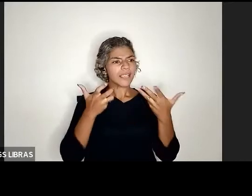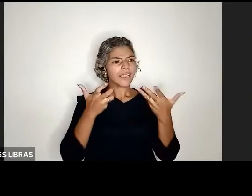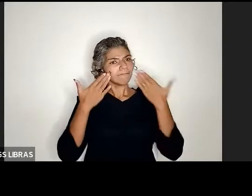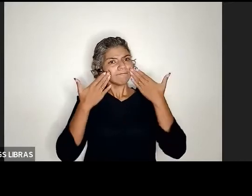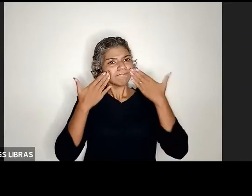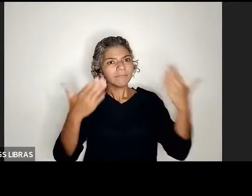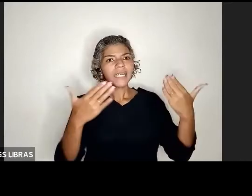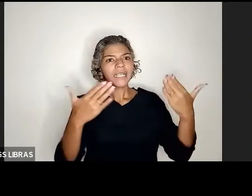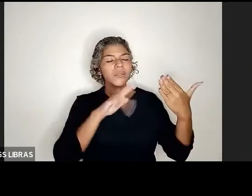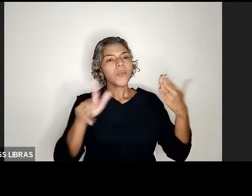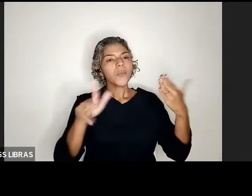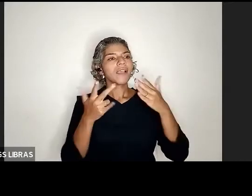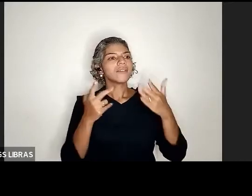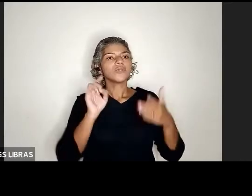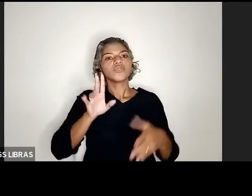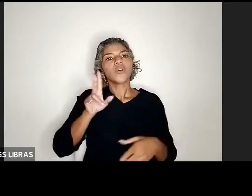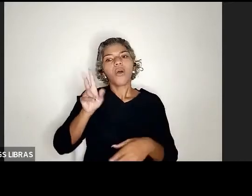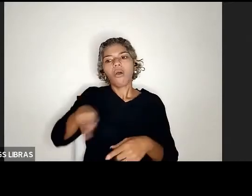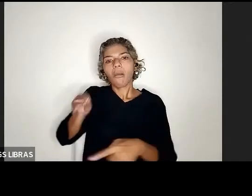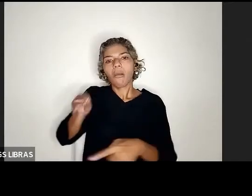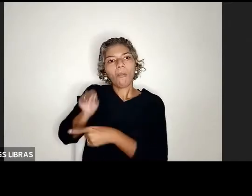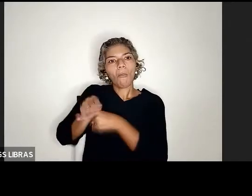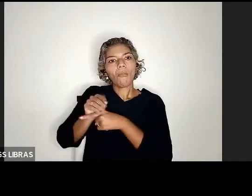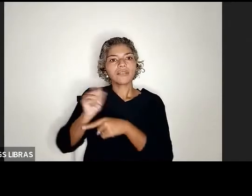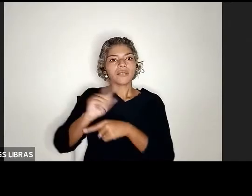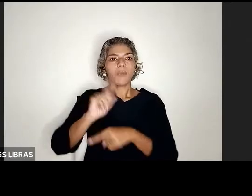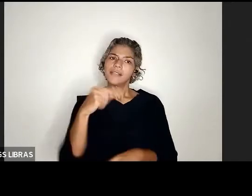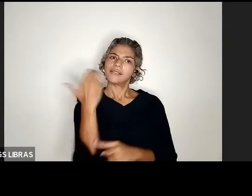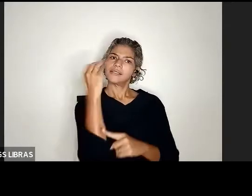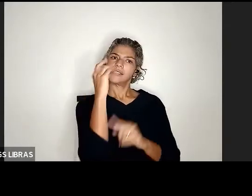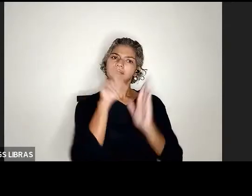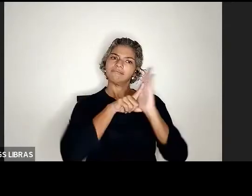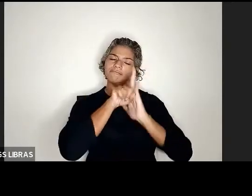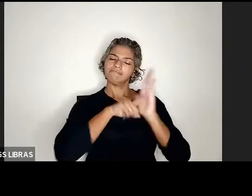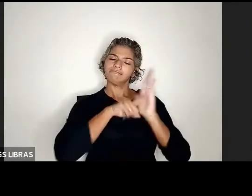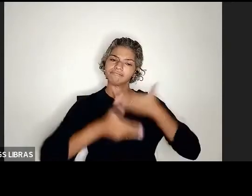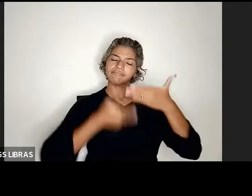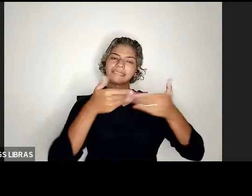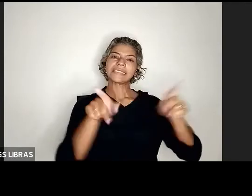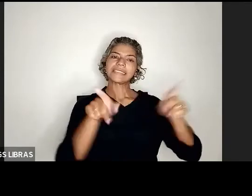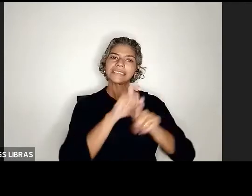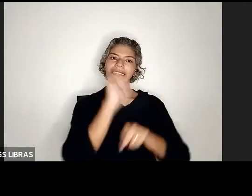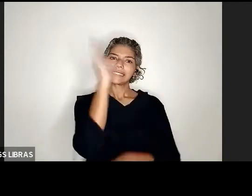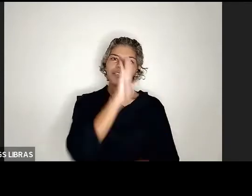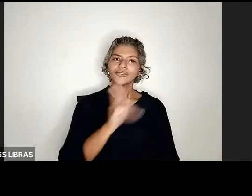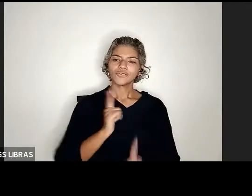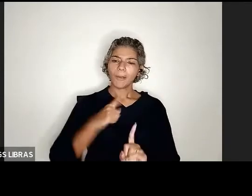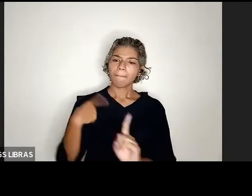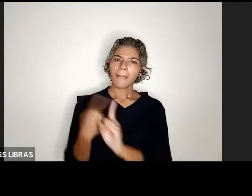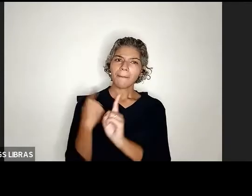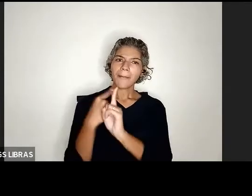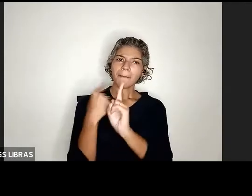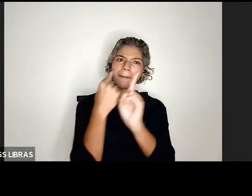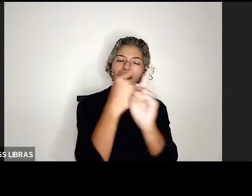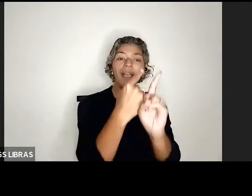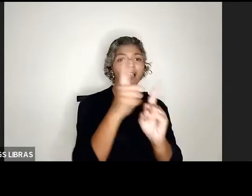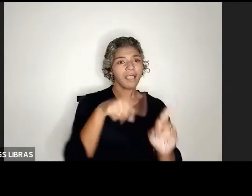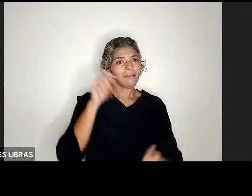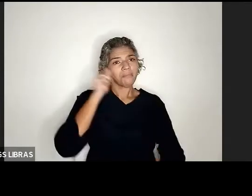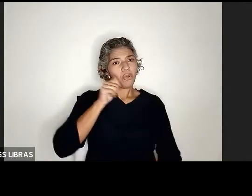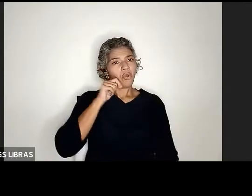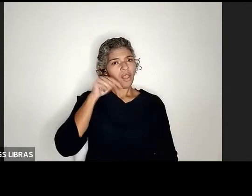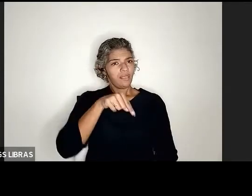professor, uma contribuição na ciência, no desenvolvimento da ciência nacional, nas descobertas que são fundamentais para ciência e